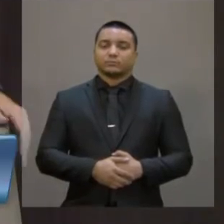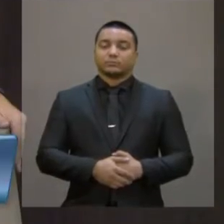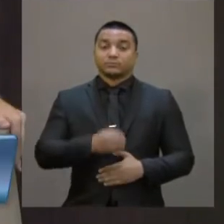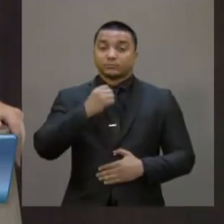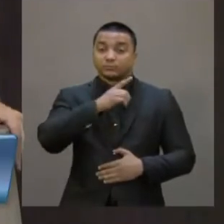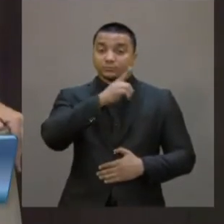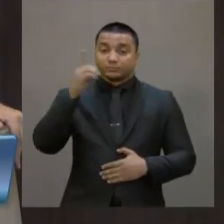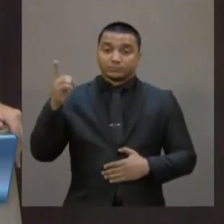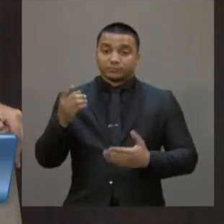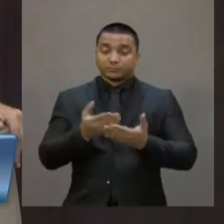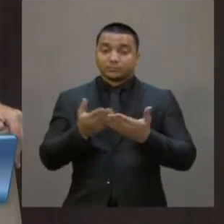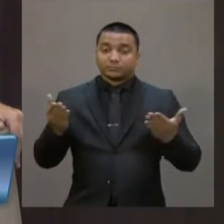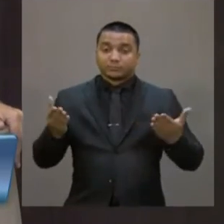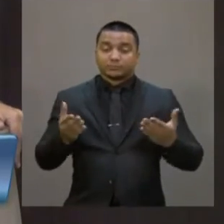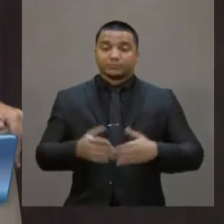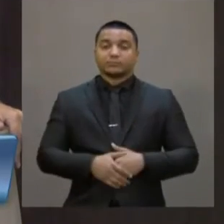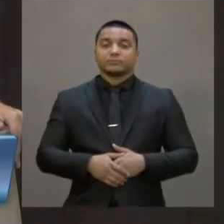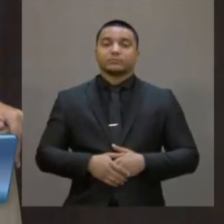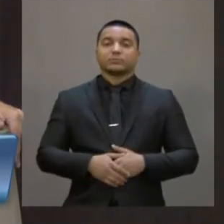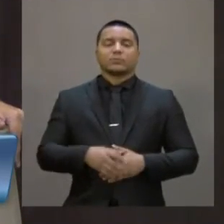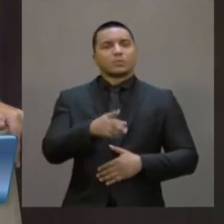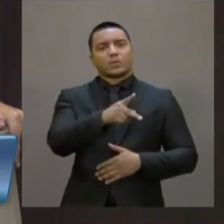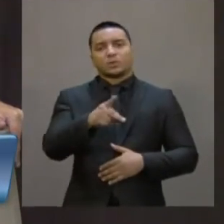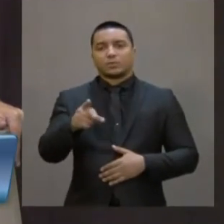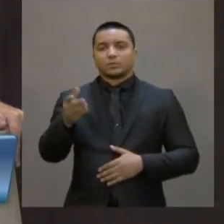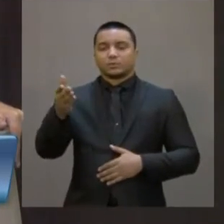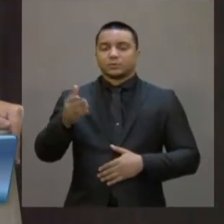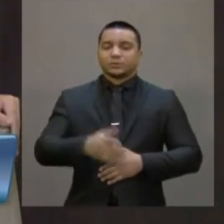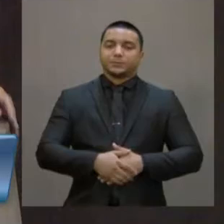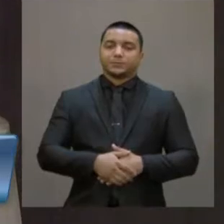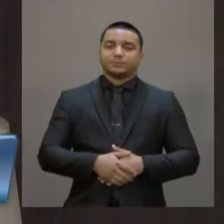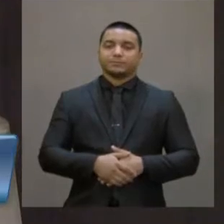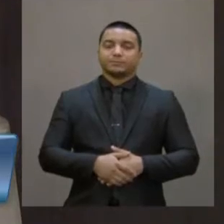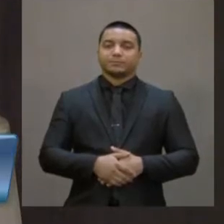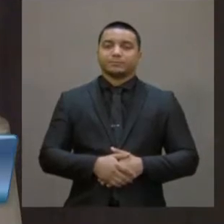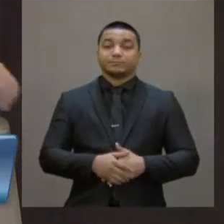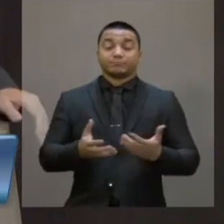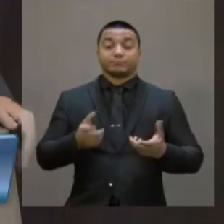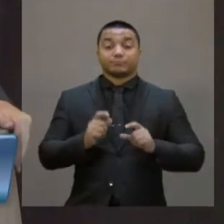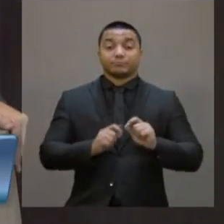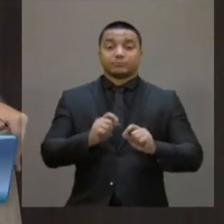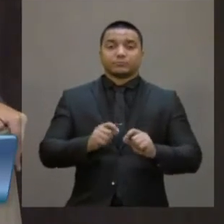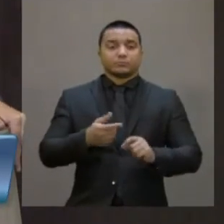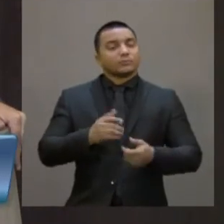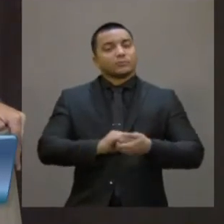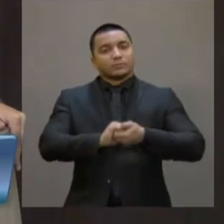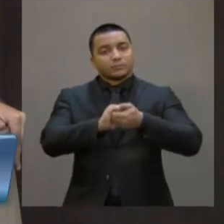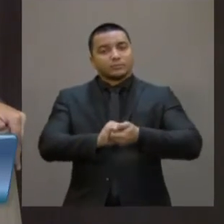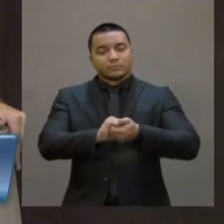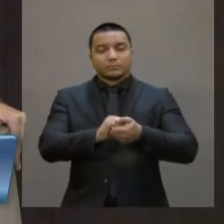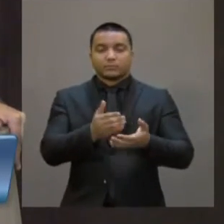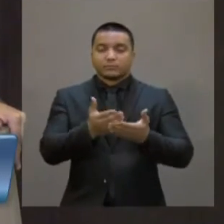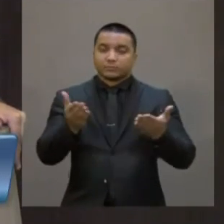Bom dia. Bom dia, senhora presidenta. Queria estender minha saudação a